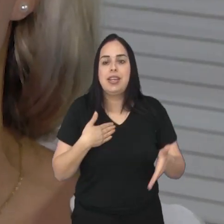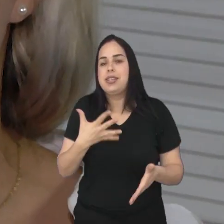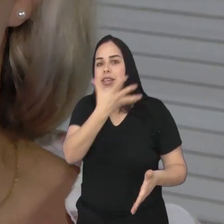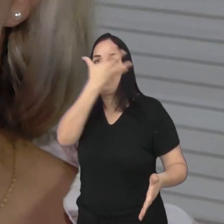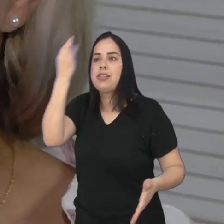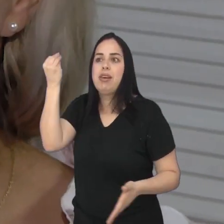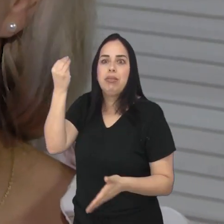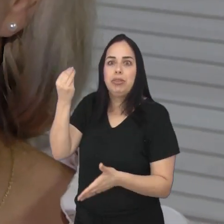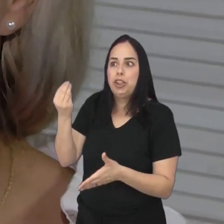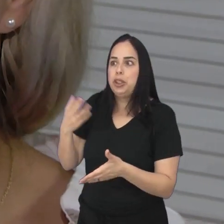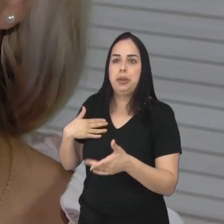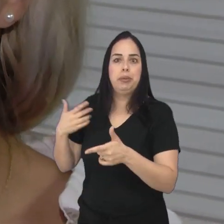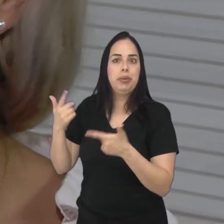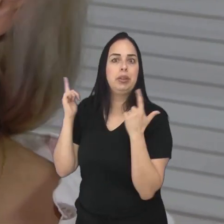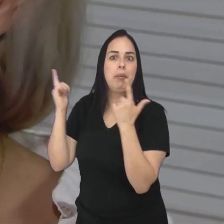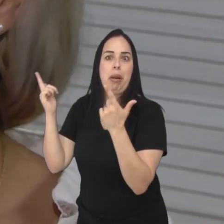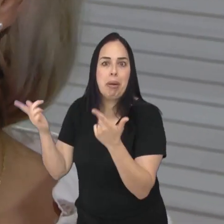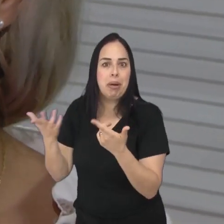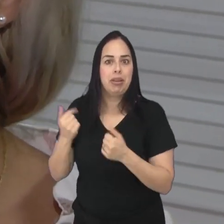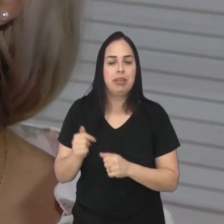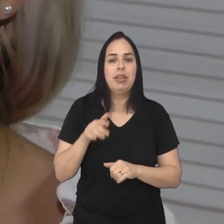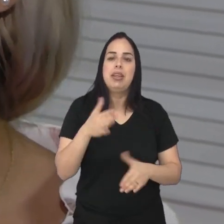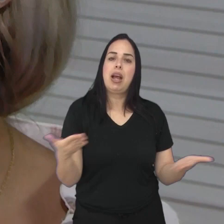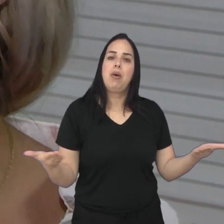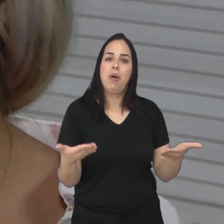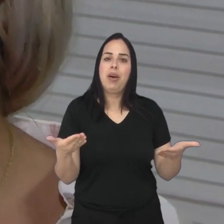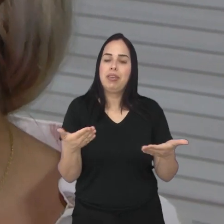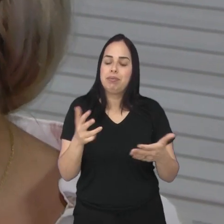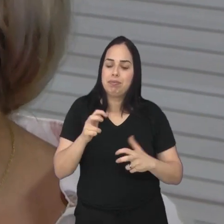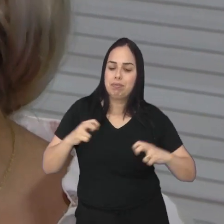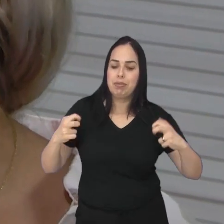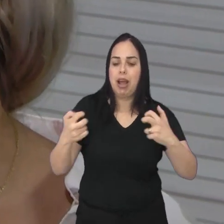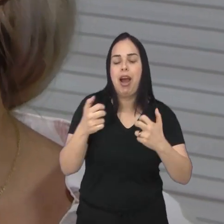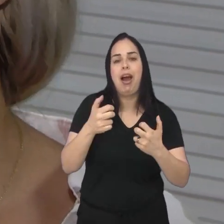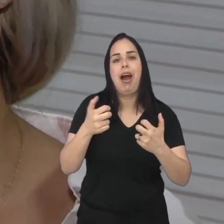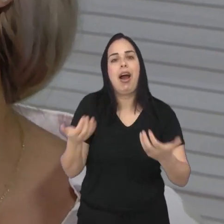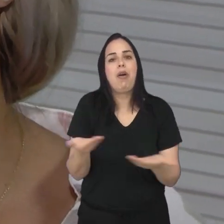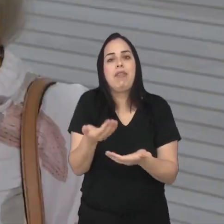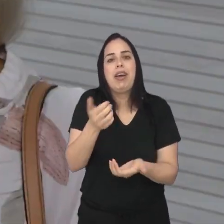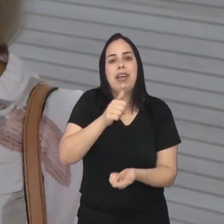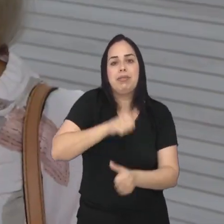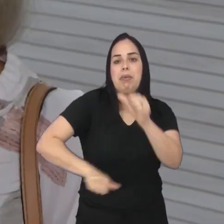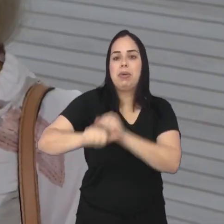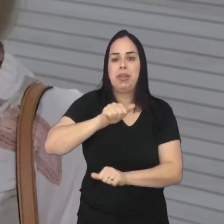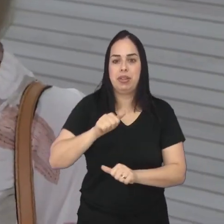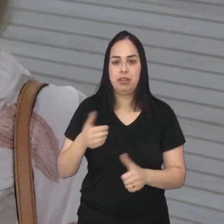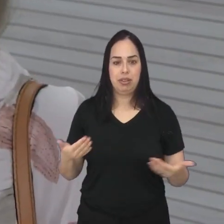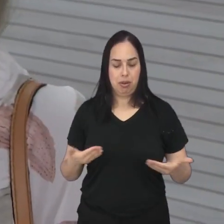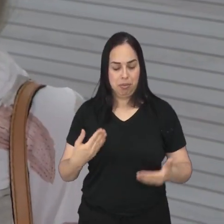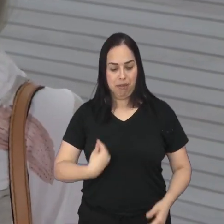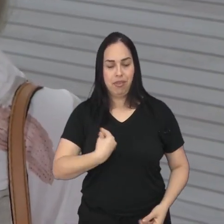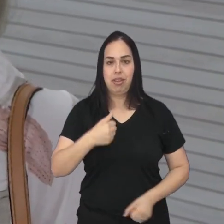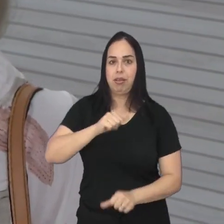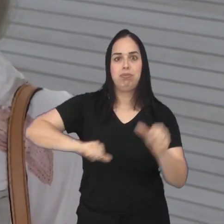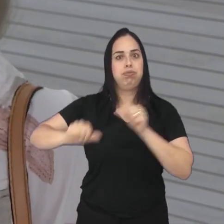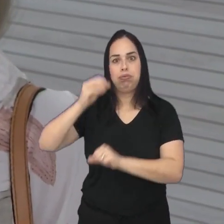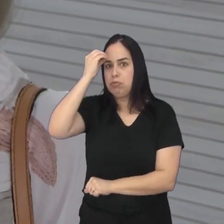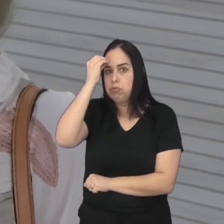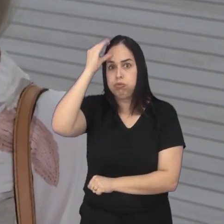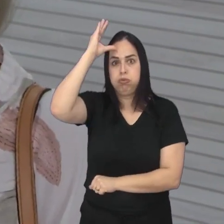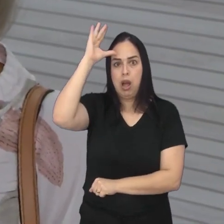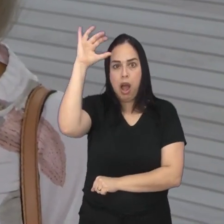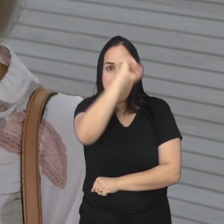de lado atividades e hobbies. Depois da roda de conversa, ela pretende mudar alguns hábitos. Sim, eu saio daqui transformada